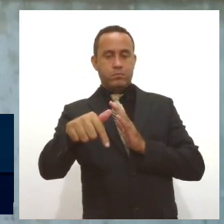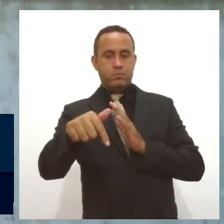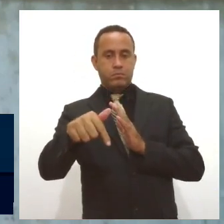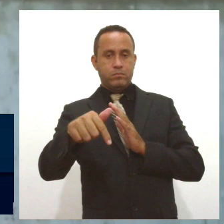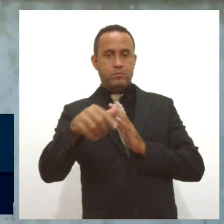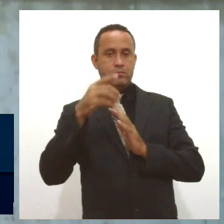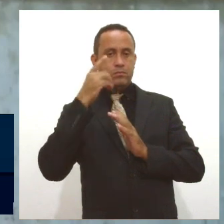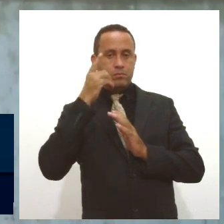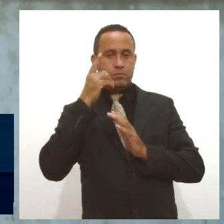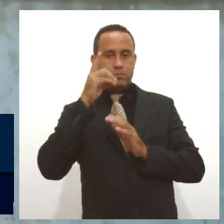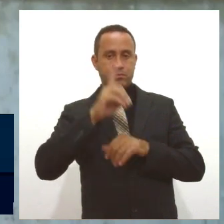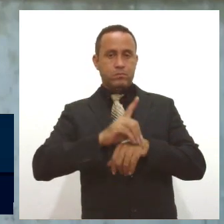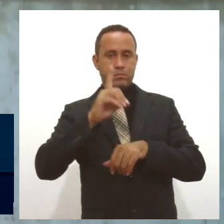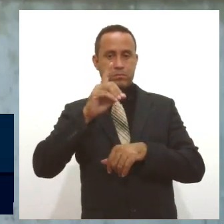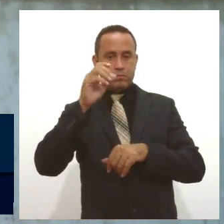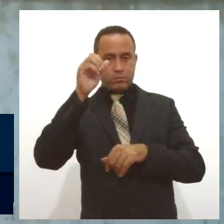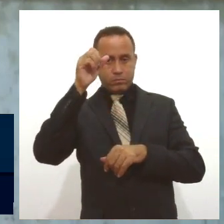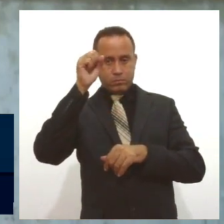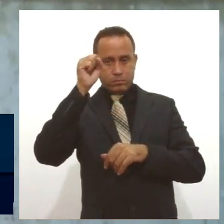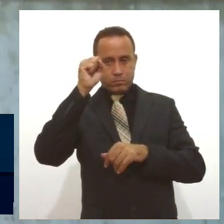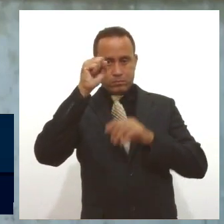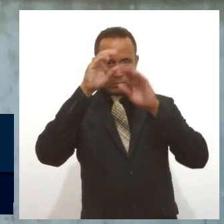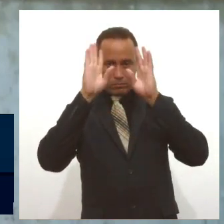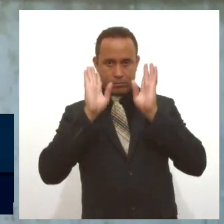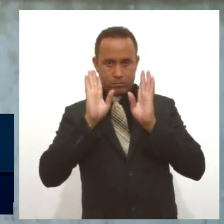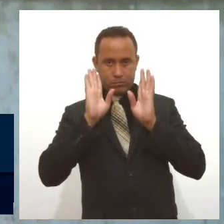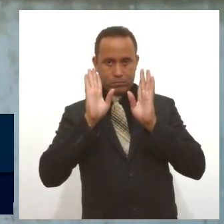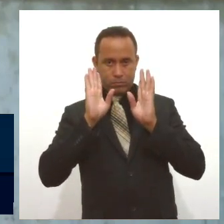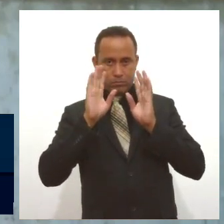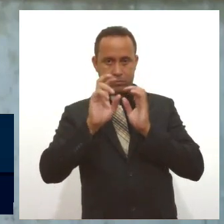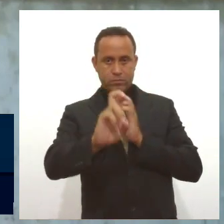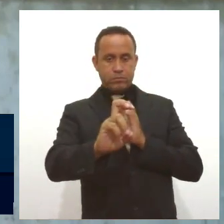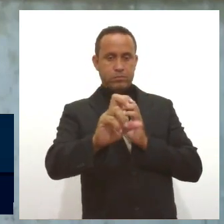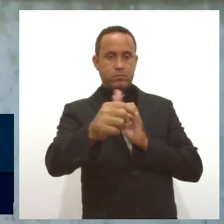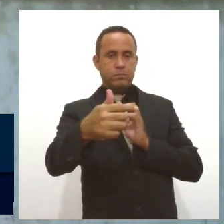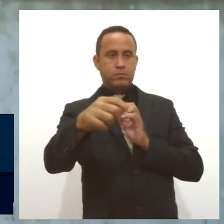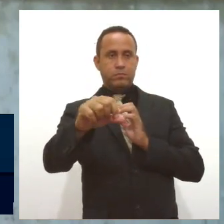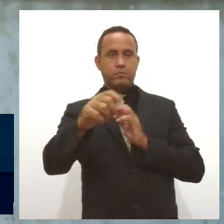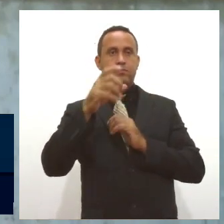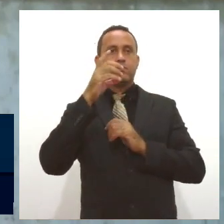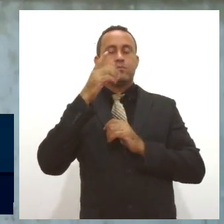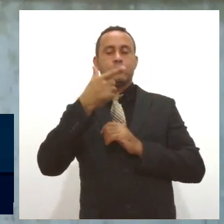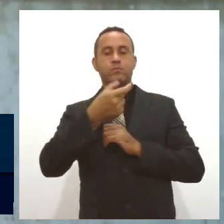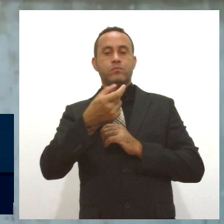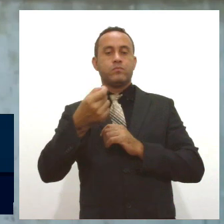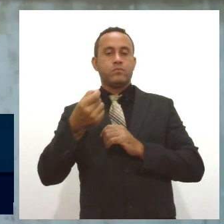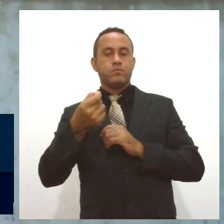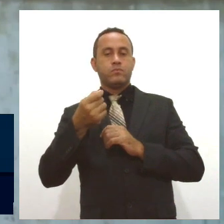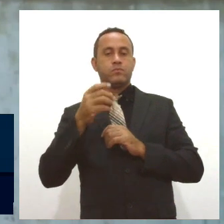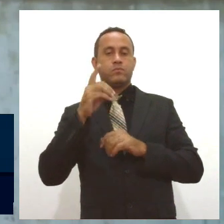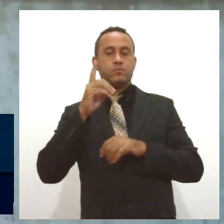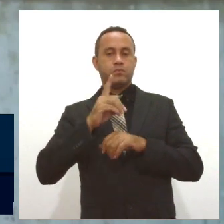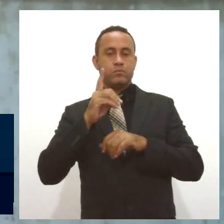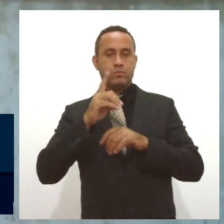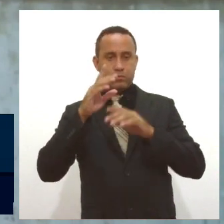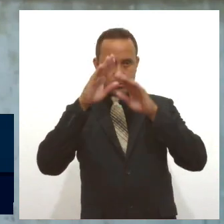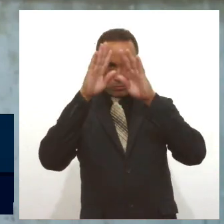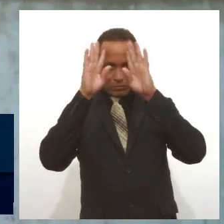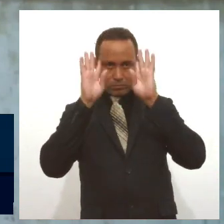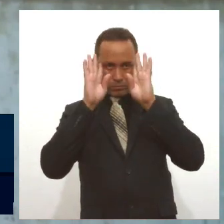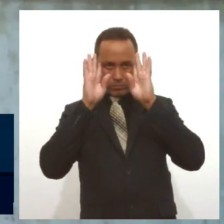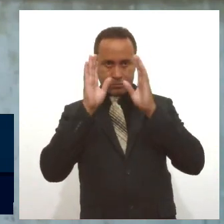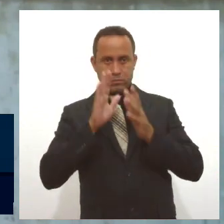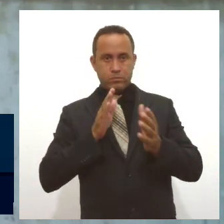567/2020, autoria, deputado Dr. Samuel. Indicação 568/2020, autoria, deputado Dr. Samuel. Em discussão única.